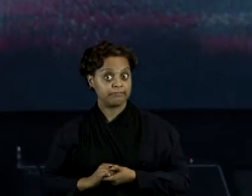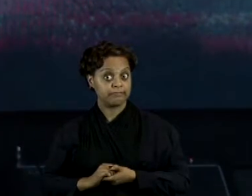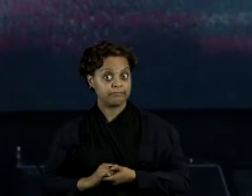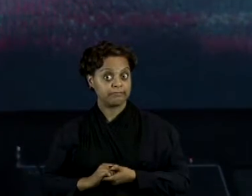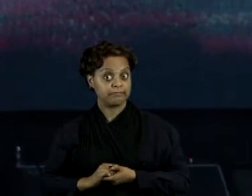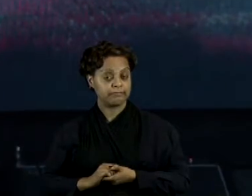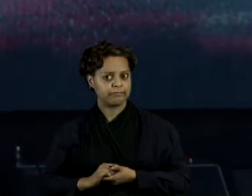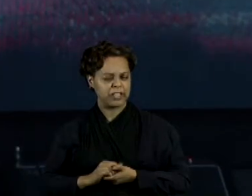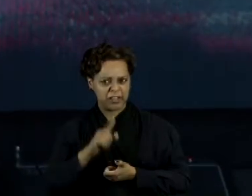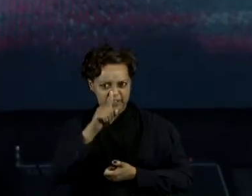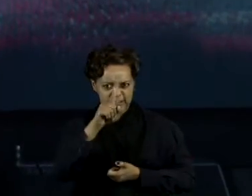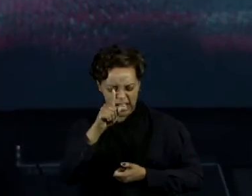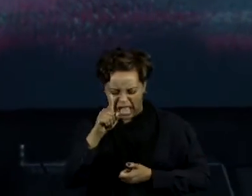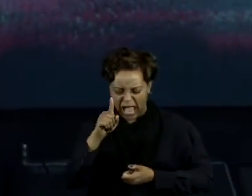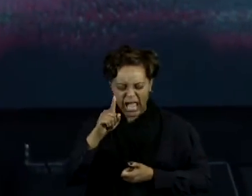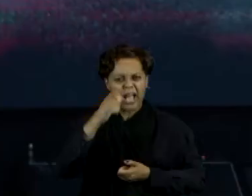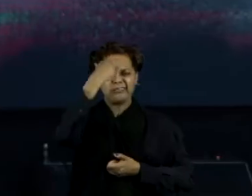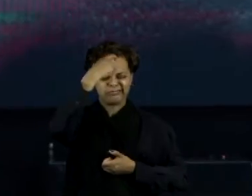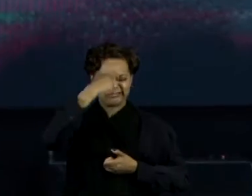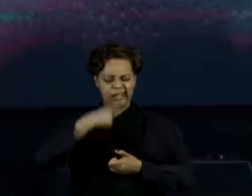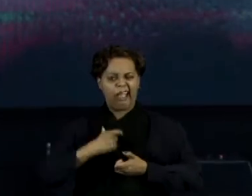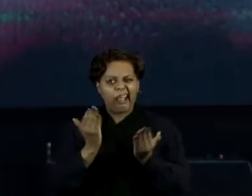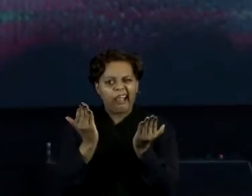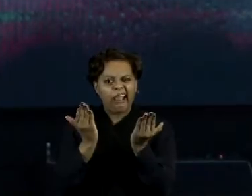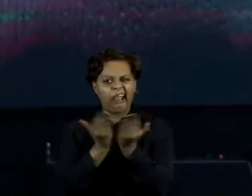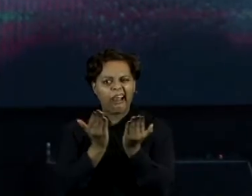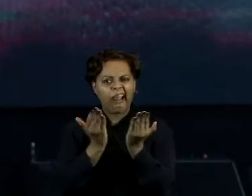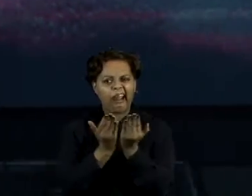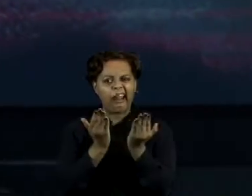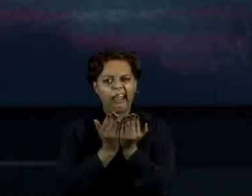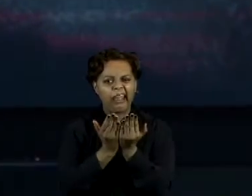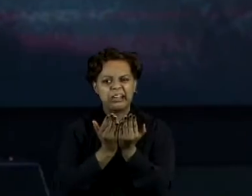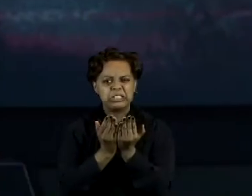Ser crente não é andar por